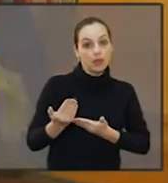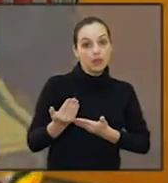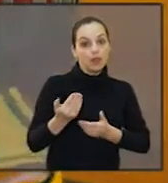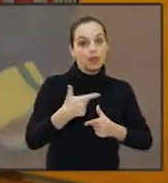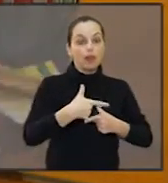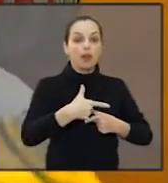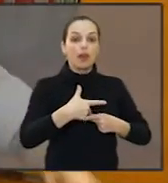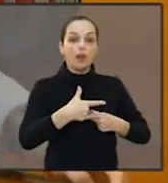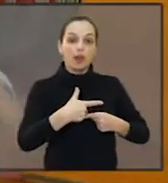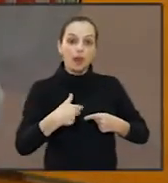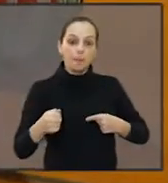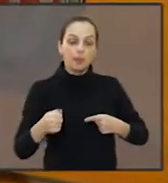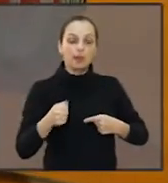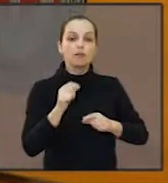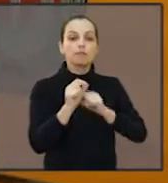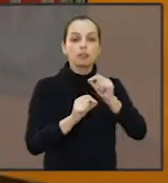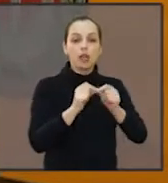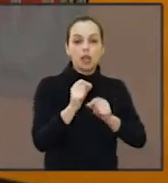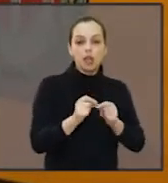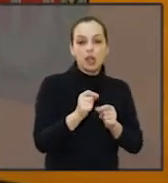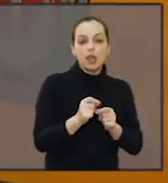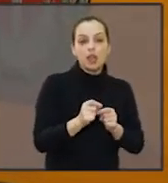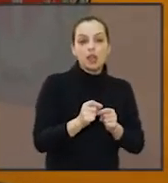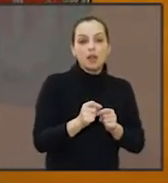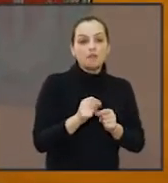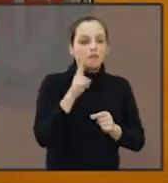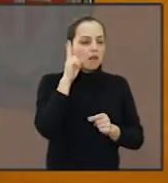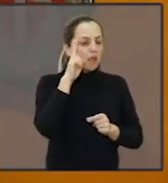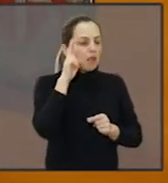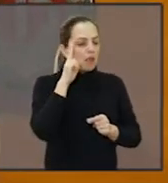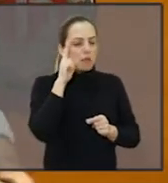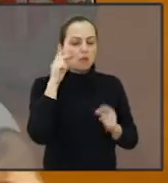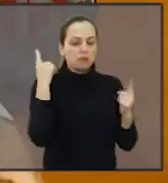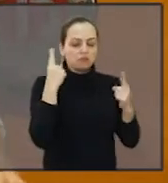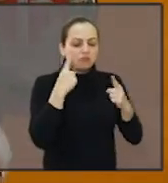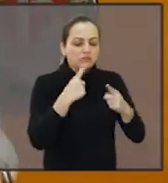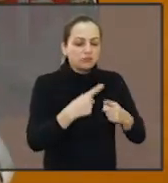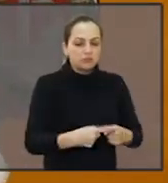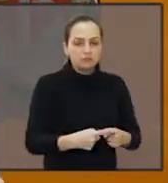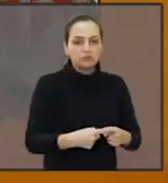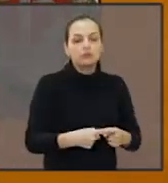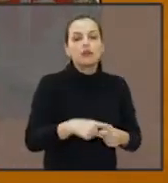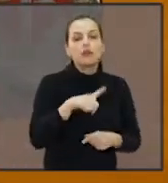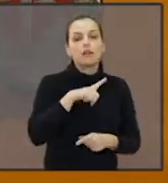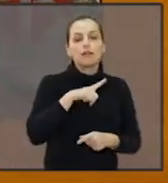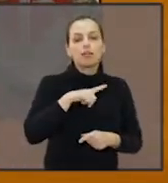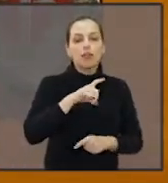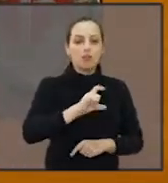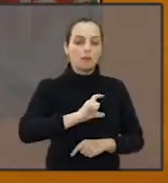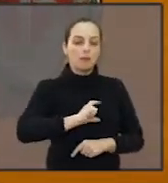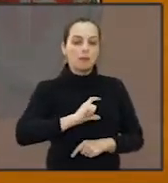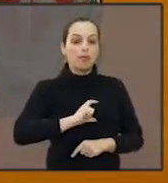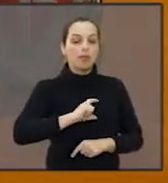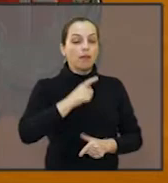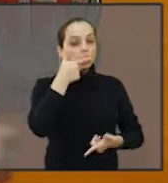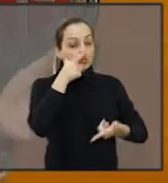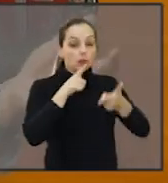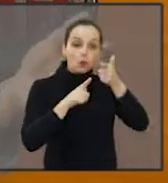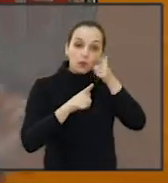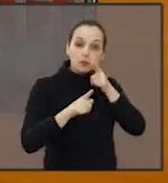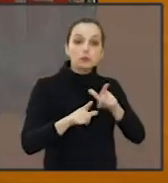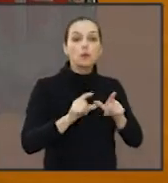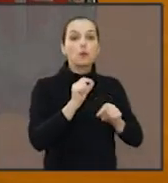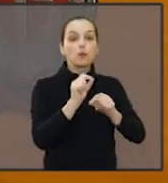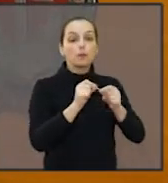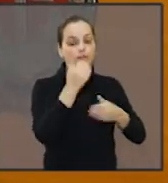campeã, e eu nem sei nem se ela se lembra mais de tantos campeonatos, de tantas medalhas, ela trouxe algumas aqui.